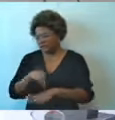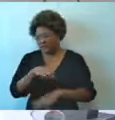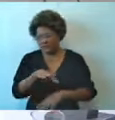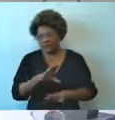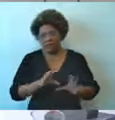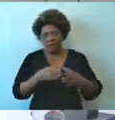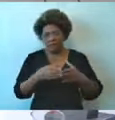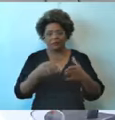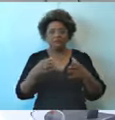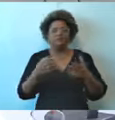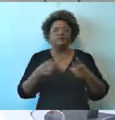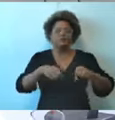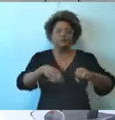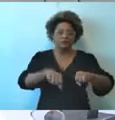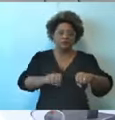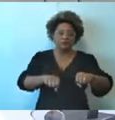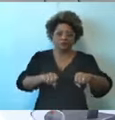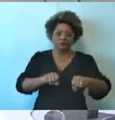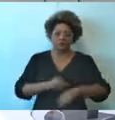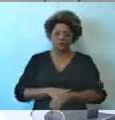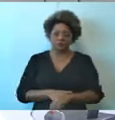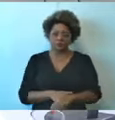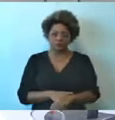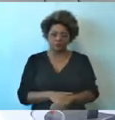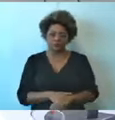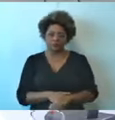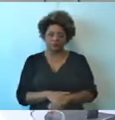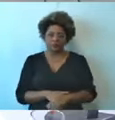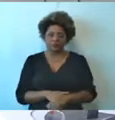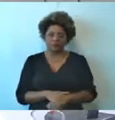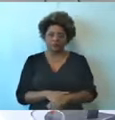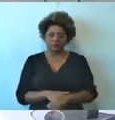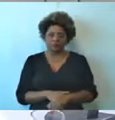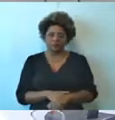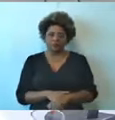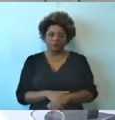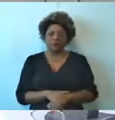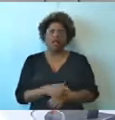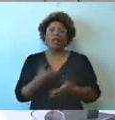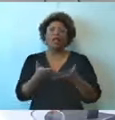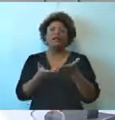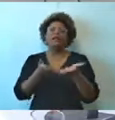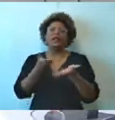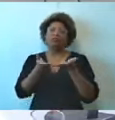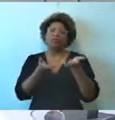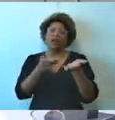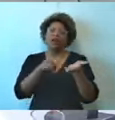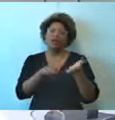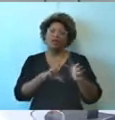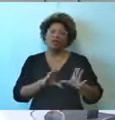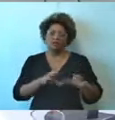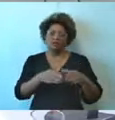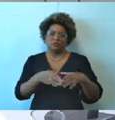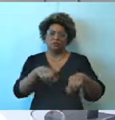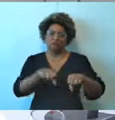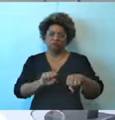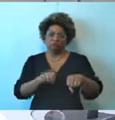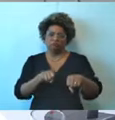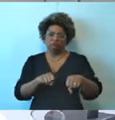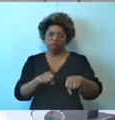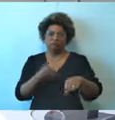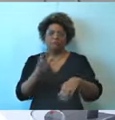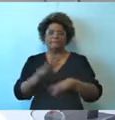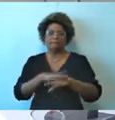Enfim, eu acho que o tratamento com essas pessoas tinha que ser um pouco mais atencioso.